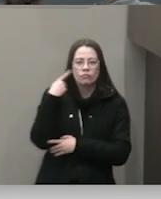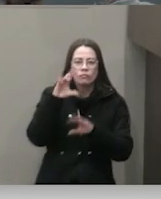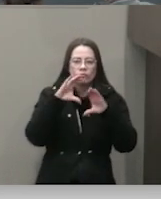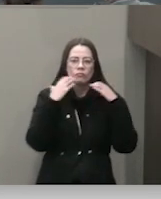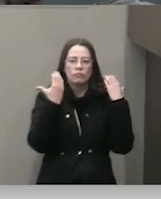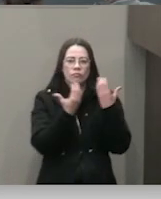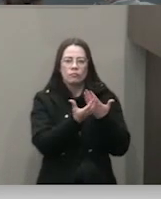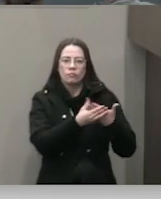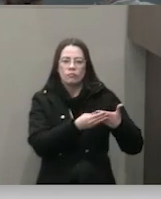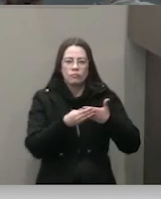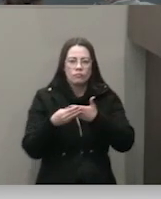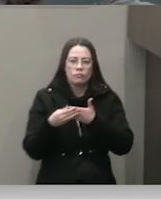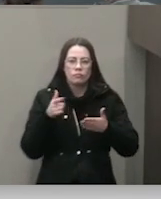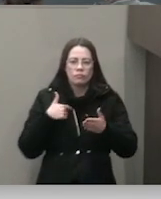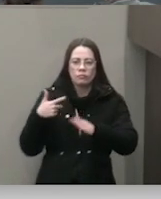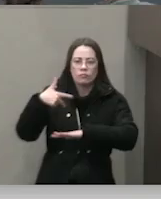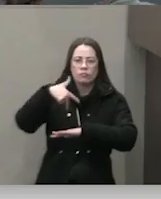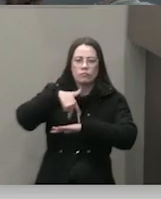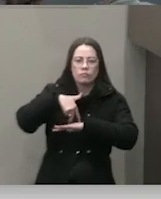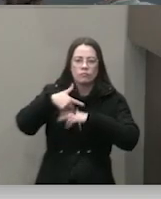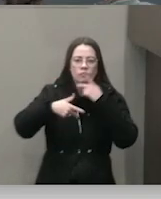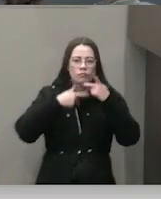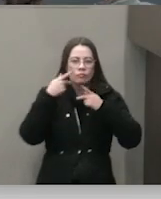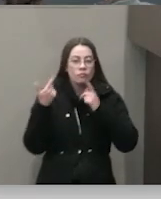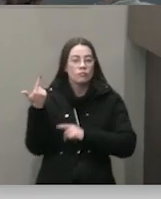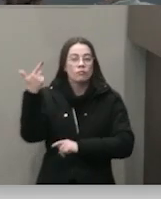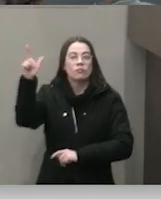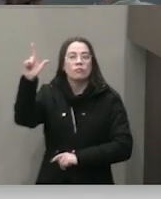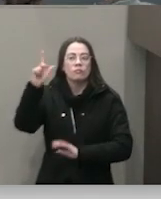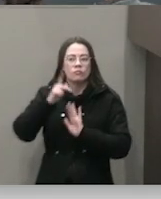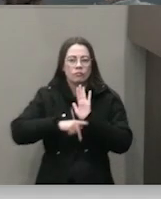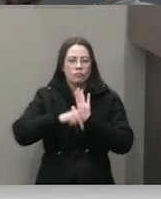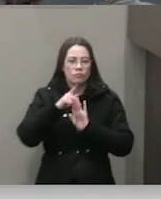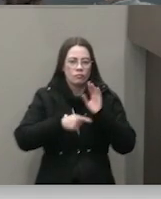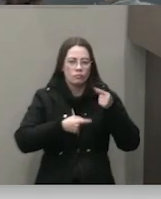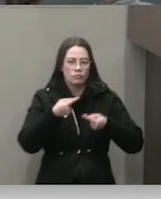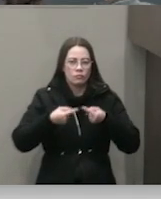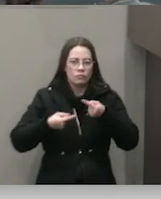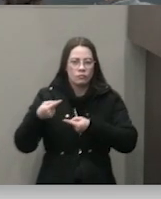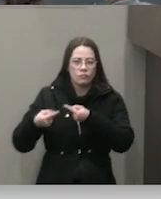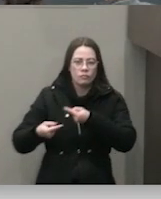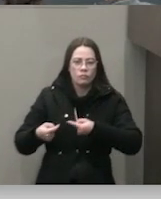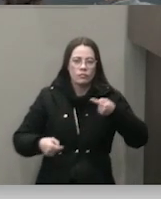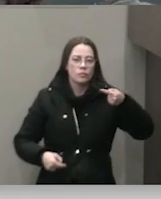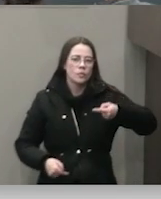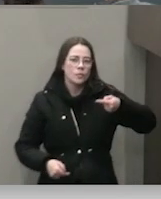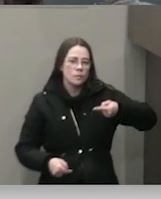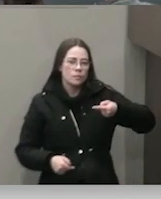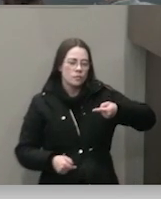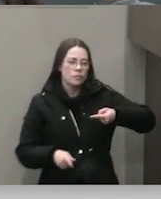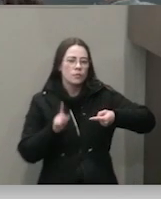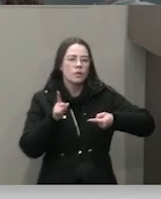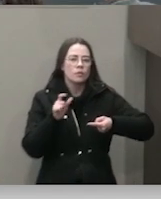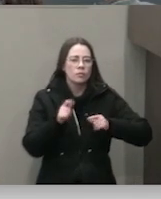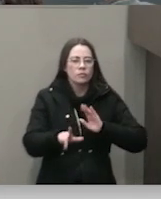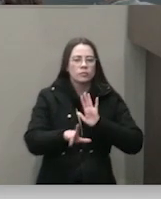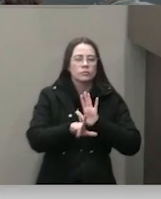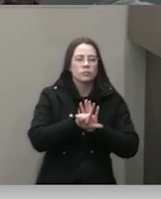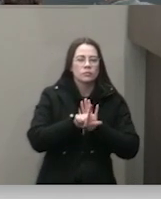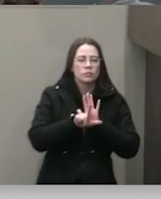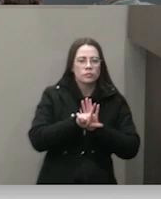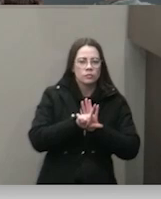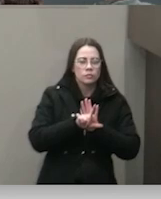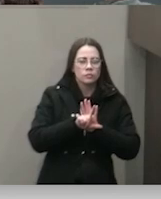nos acompanha. Eu subo a tribuna aqui para falar de um outro projeto que está em discussão em primeira discussão prévia, que é o projeto de lei complementar